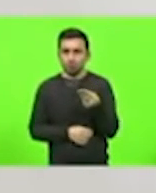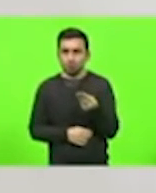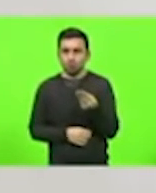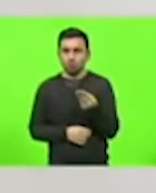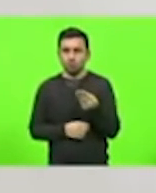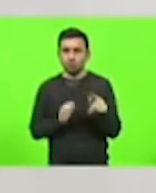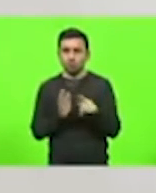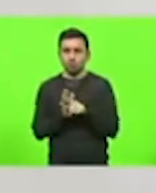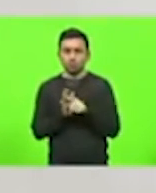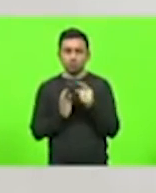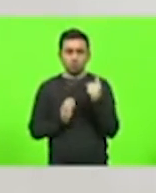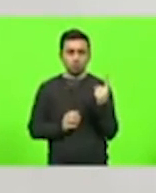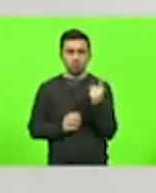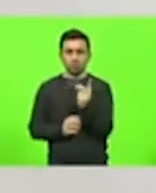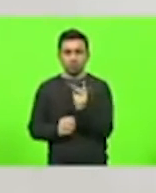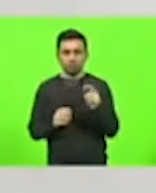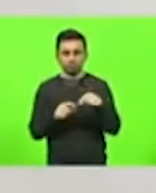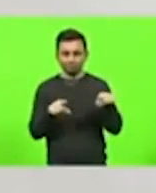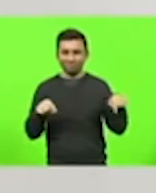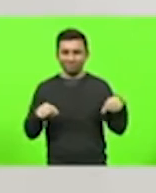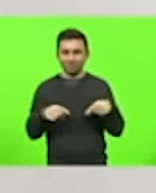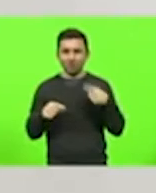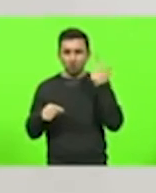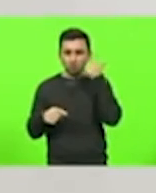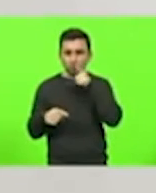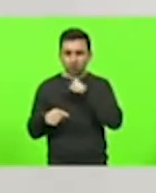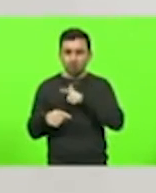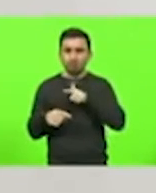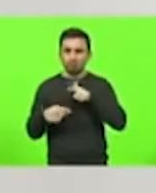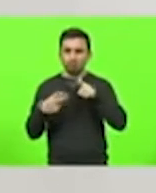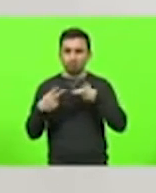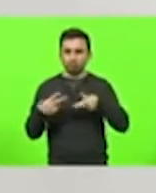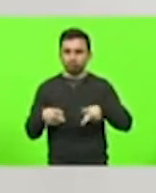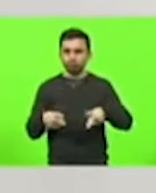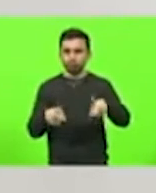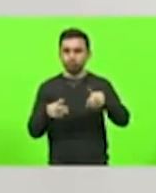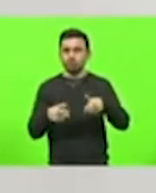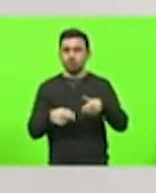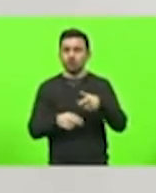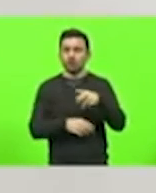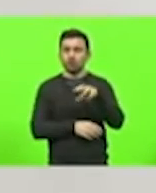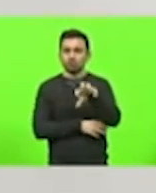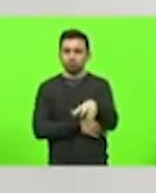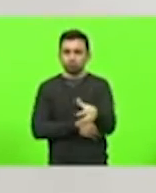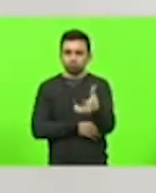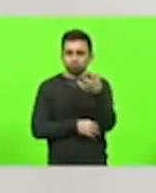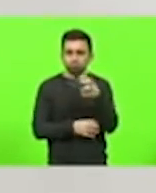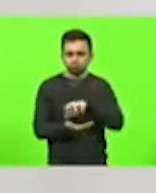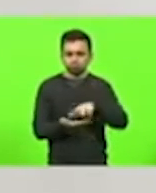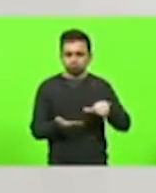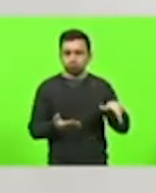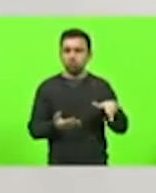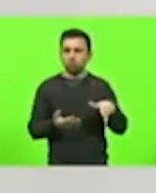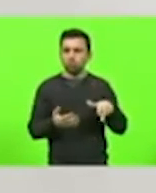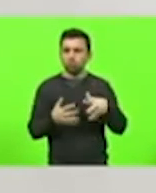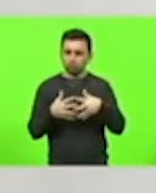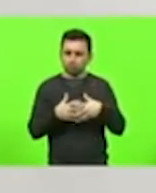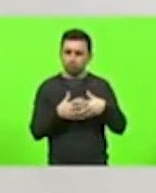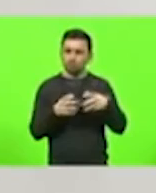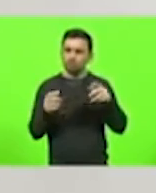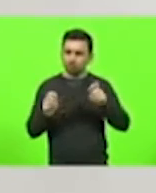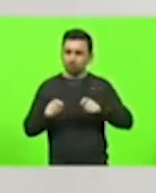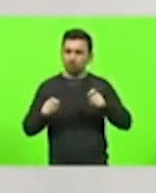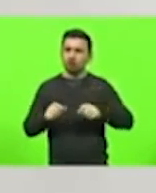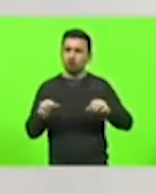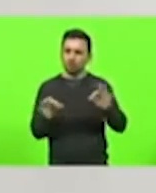trecho nos lotes 1 e 2 eles conseguem colocar máquinas e avançar agora vamos terminar esses